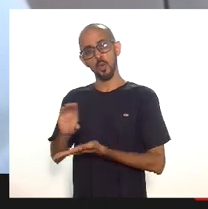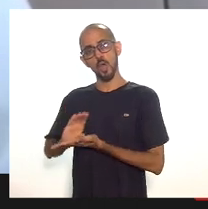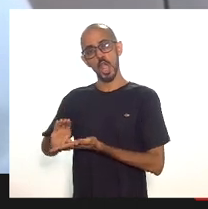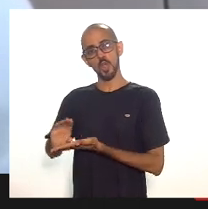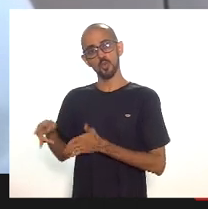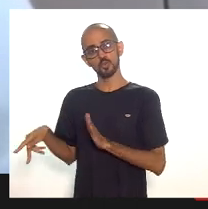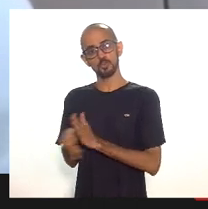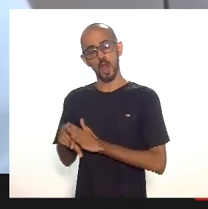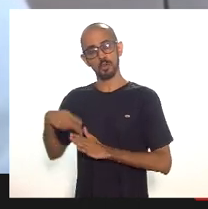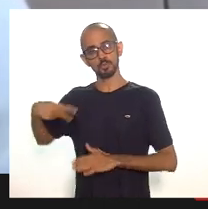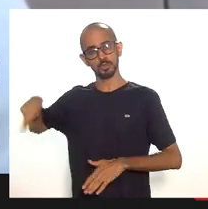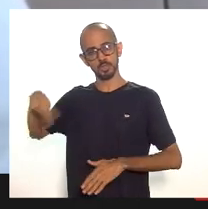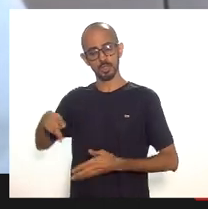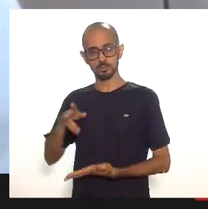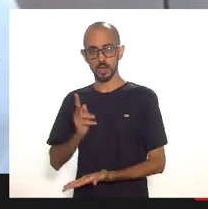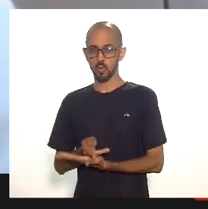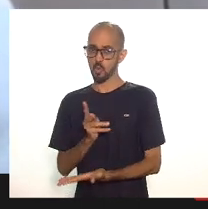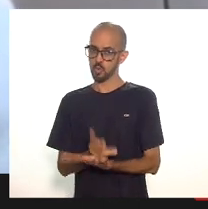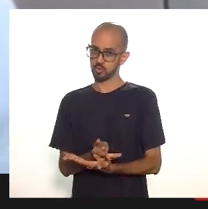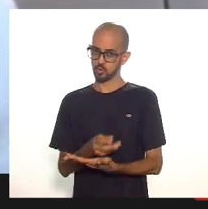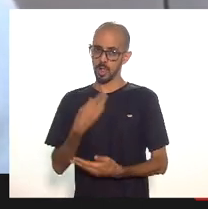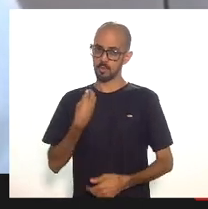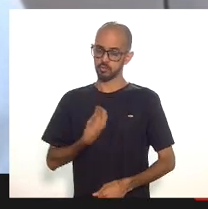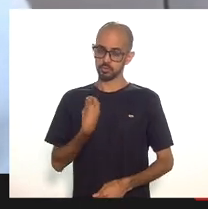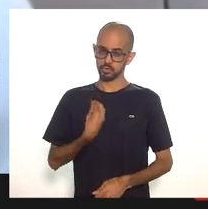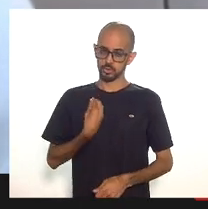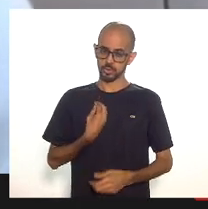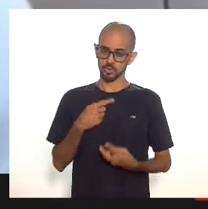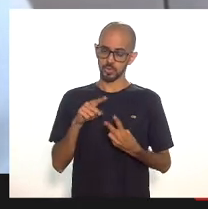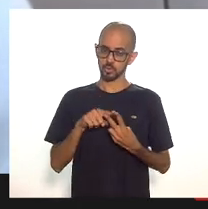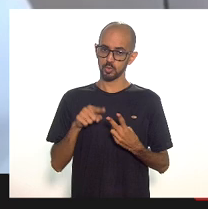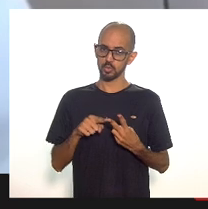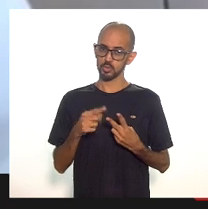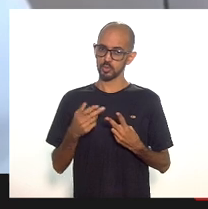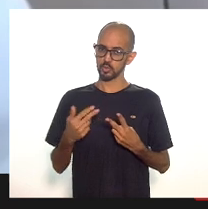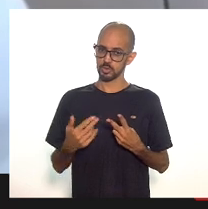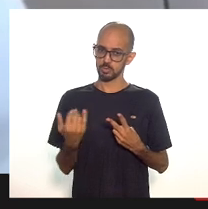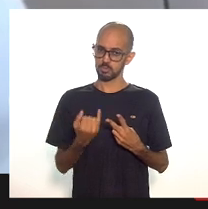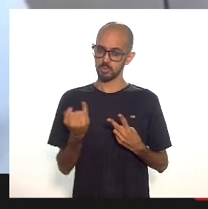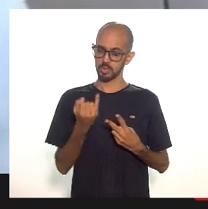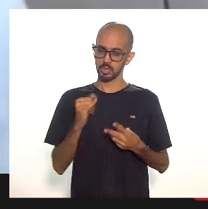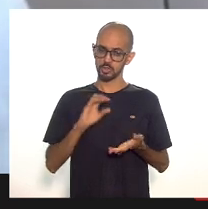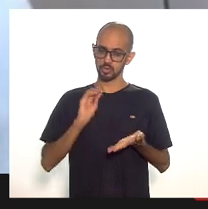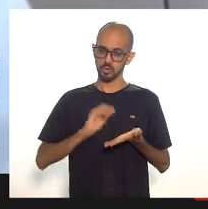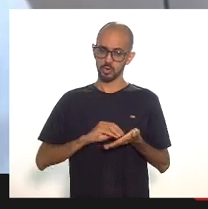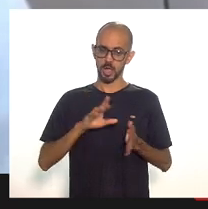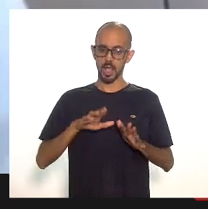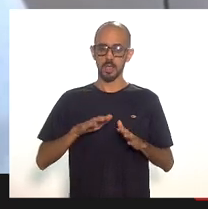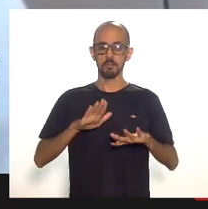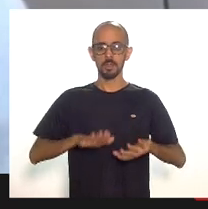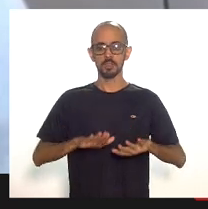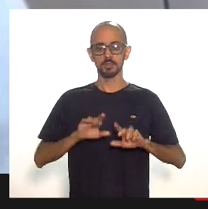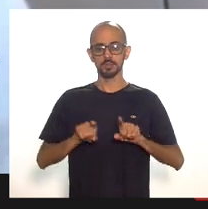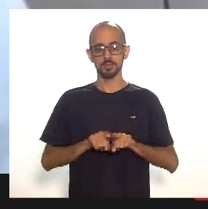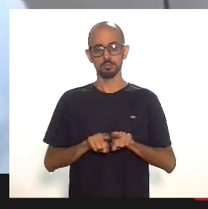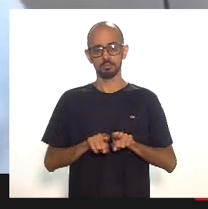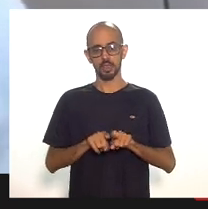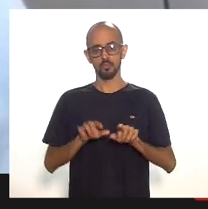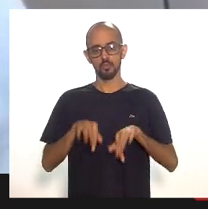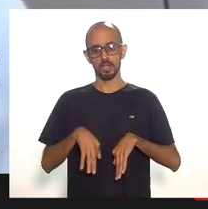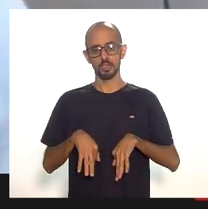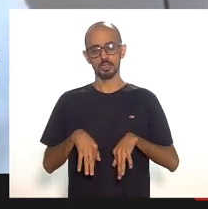de manter esses leitos. Eu acho que esses dois elementos são importantes. No mais,